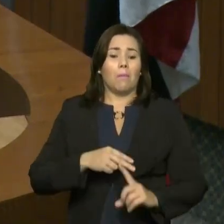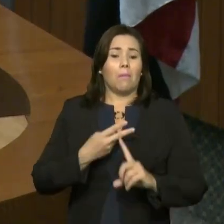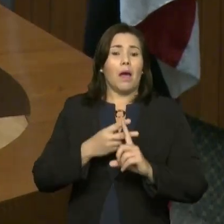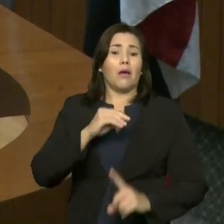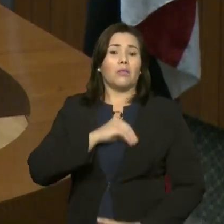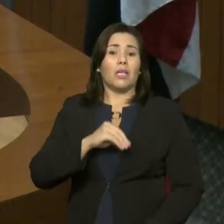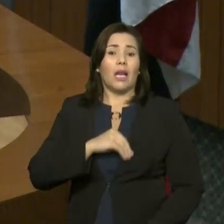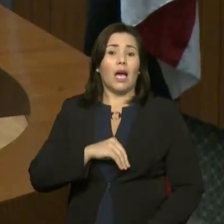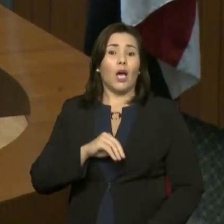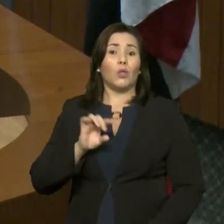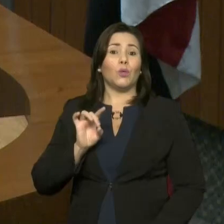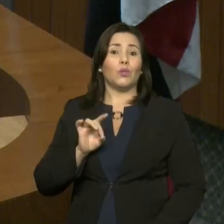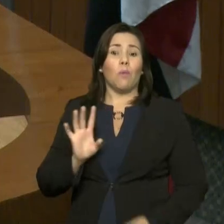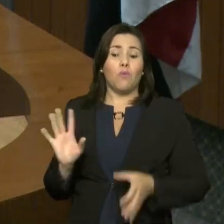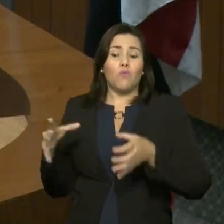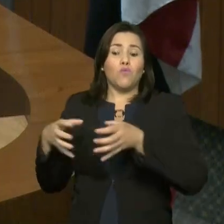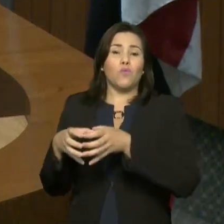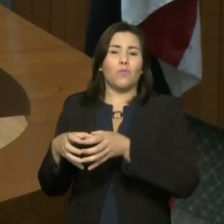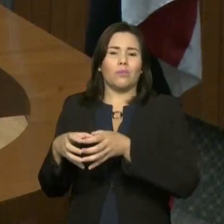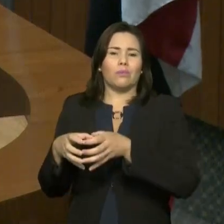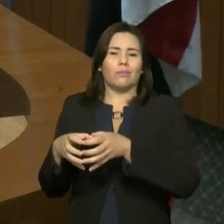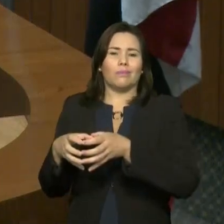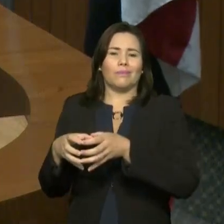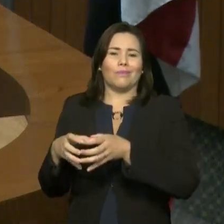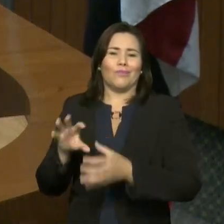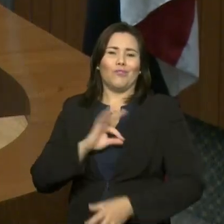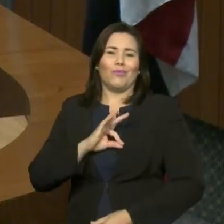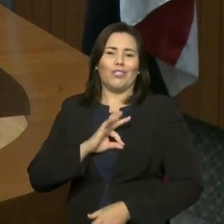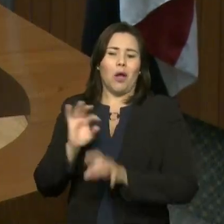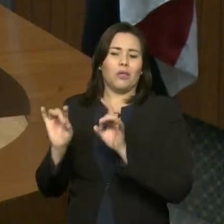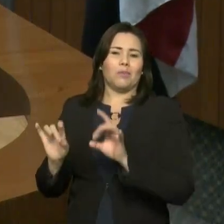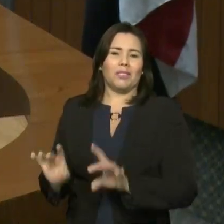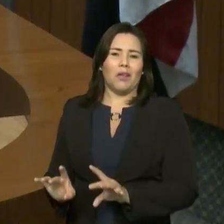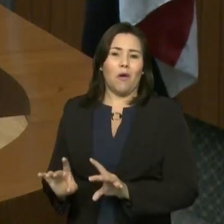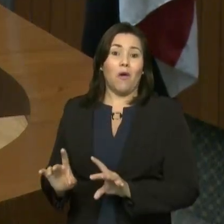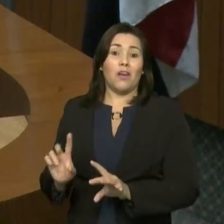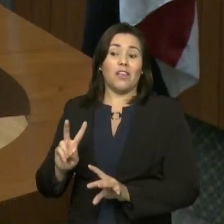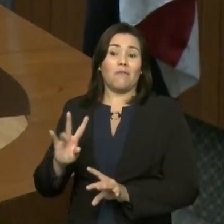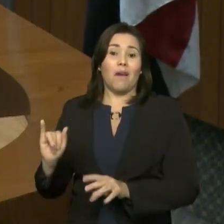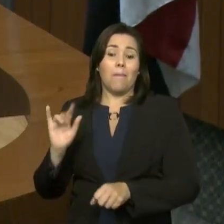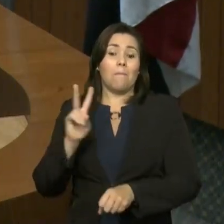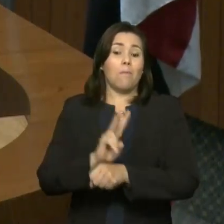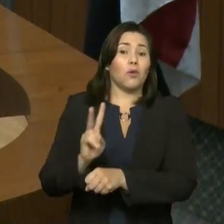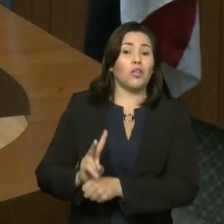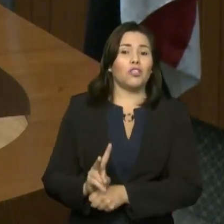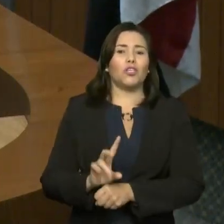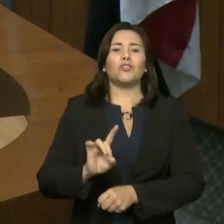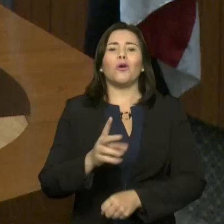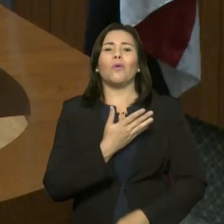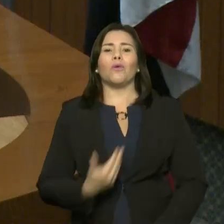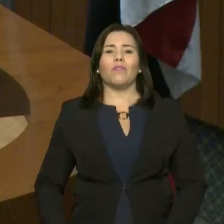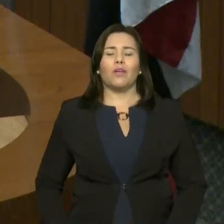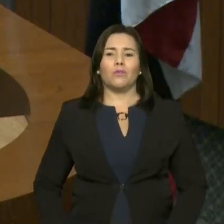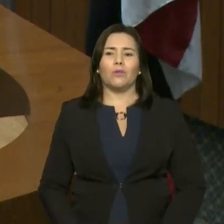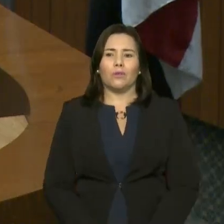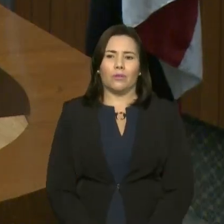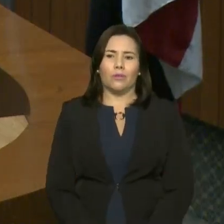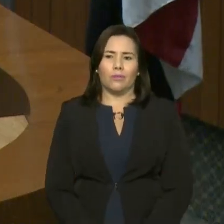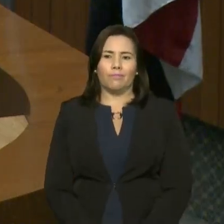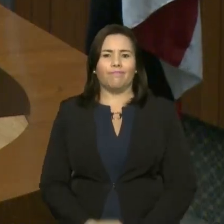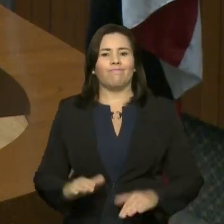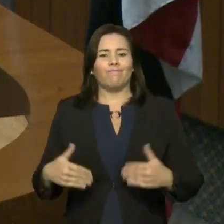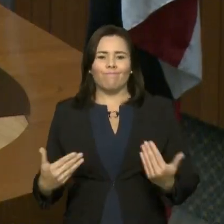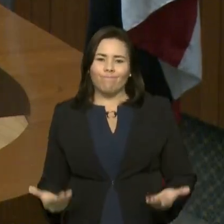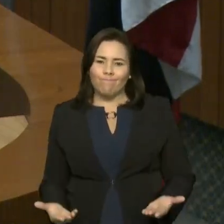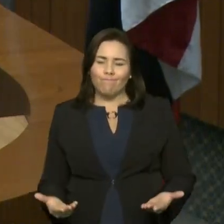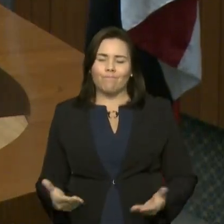vocês foram excluídos. Só pode receber quem está no gabinete do excelentíssimo senhor coronel Carlos Brandão, governador do